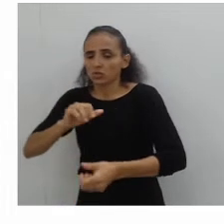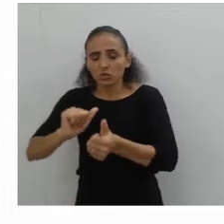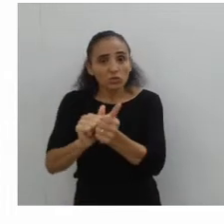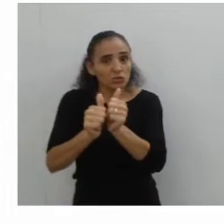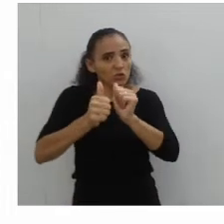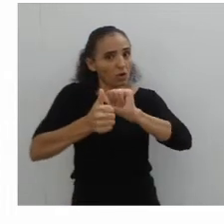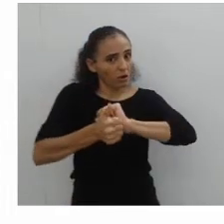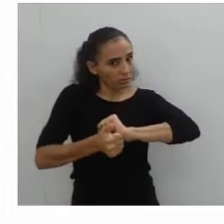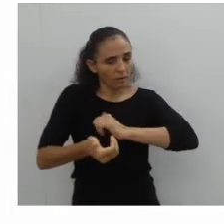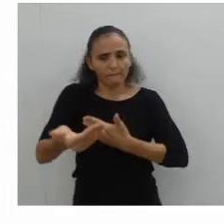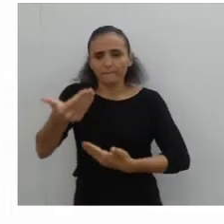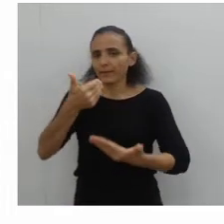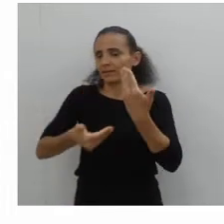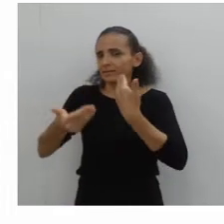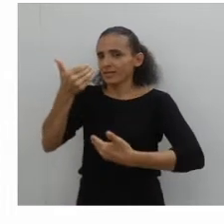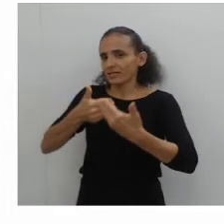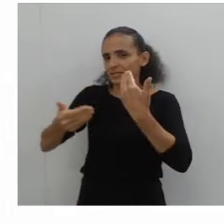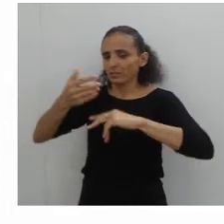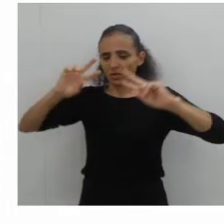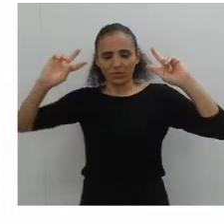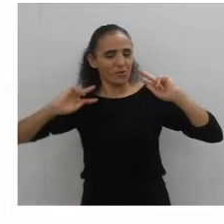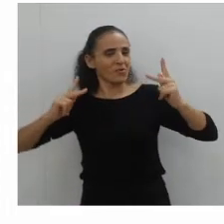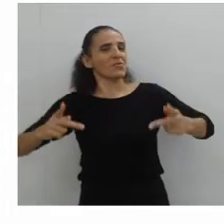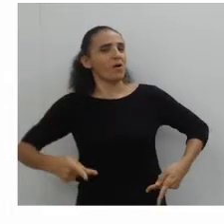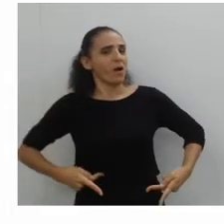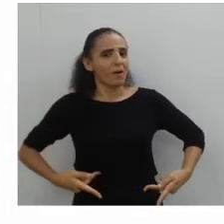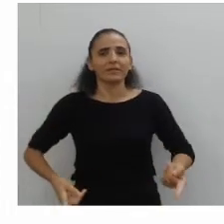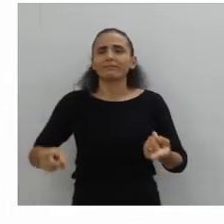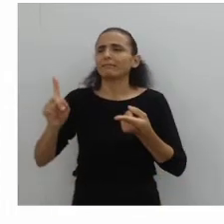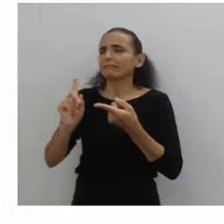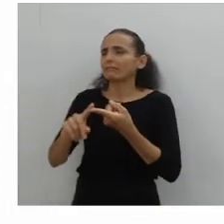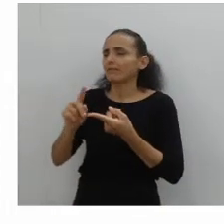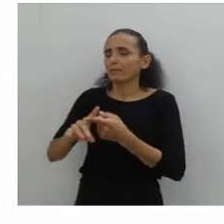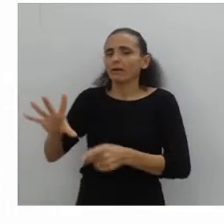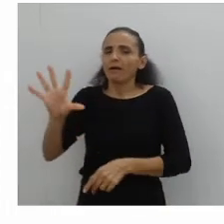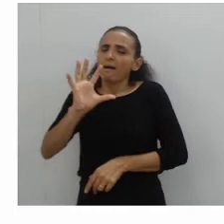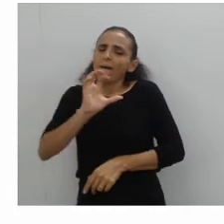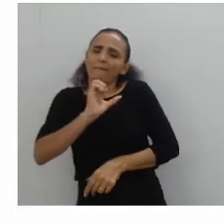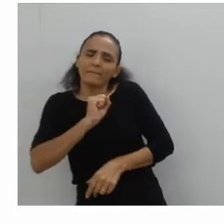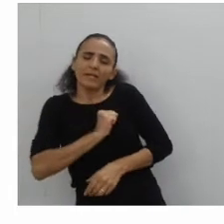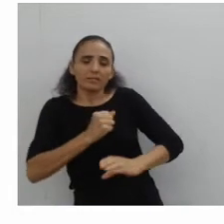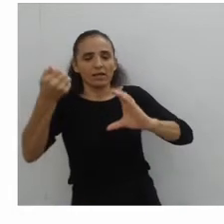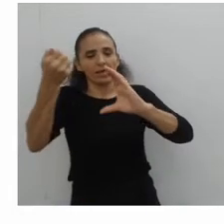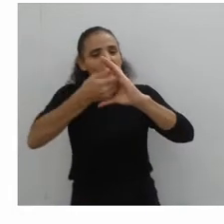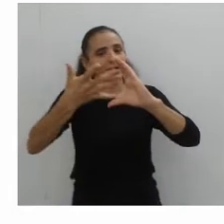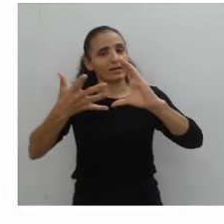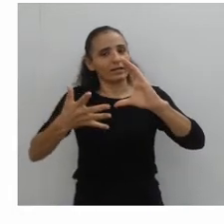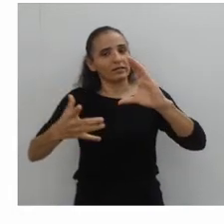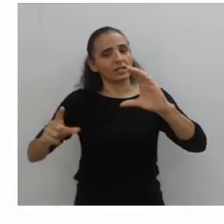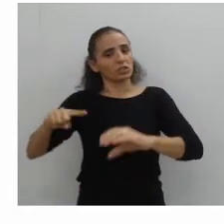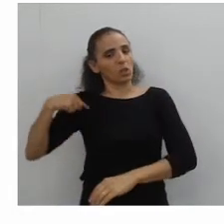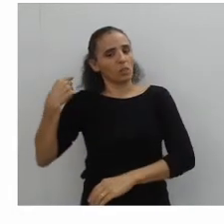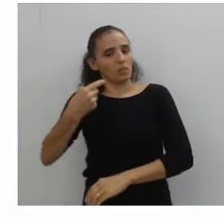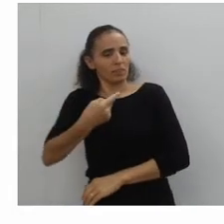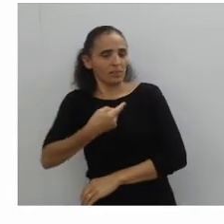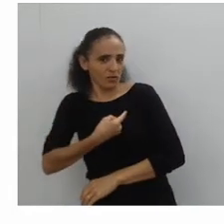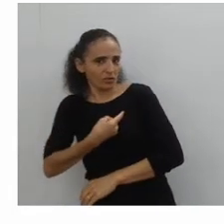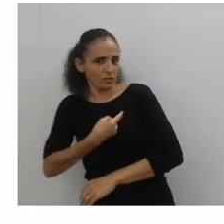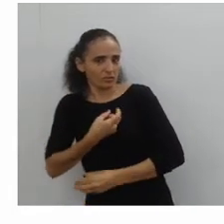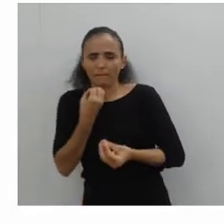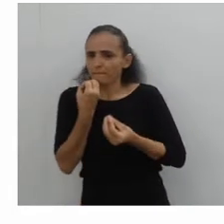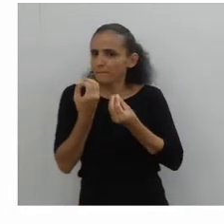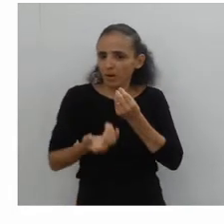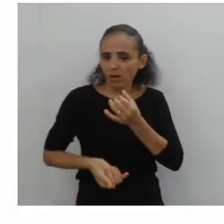jogamos, né? Nós somos humanos também porque jogamos. O jogo ele nos caracteriza enquanto pessoas, enquanto